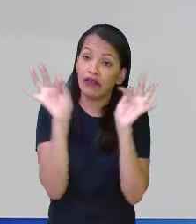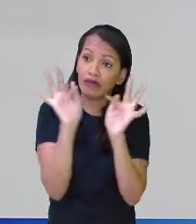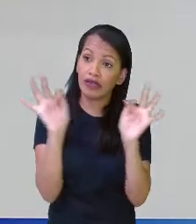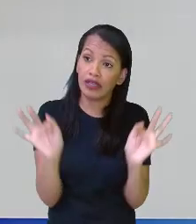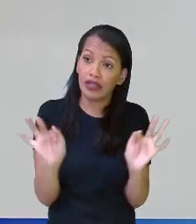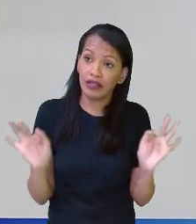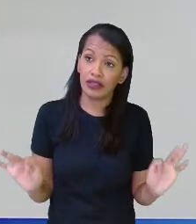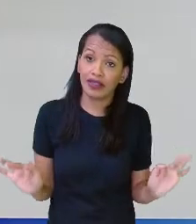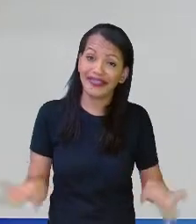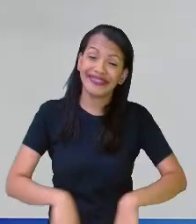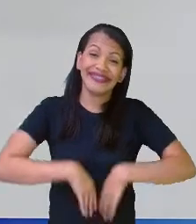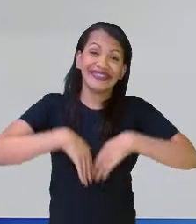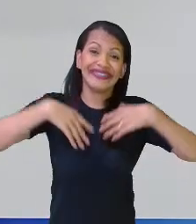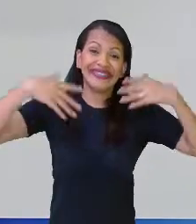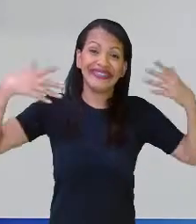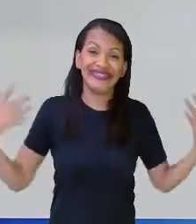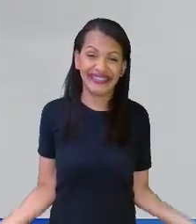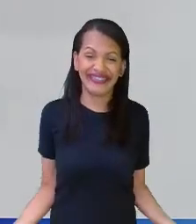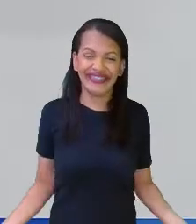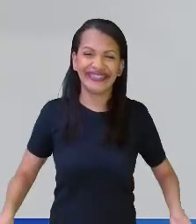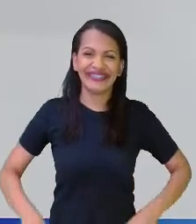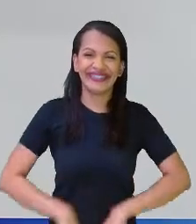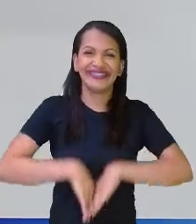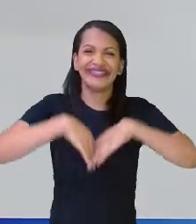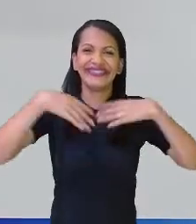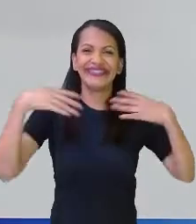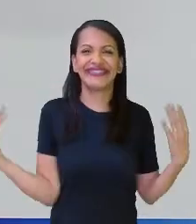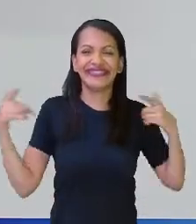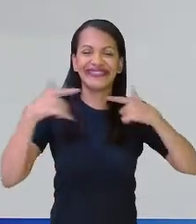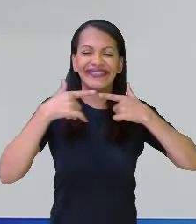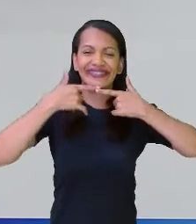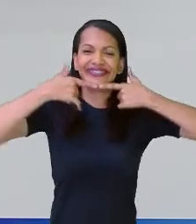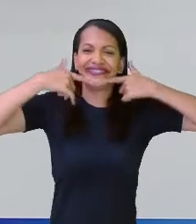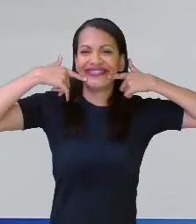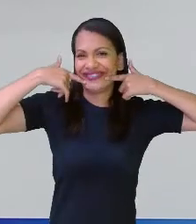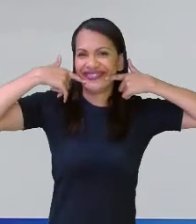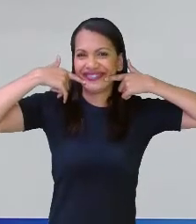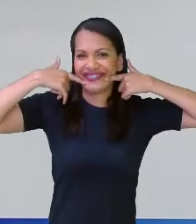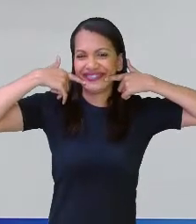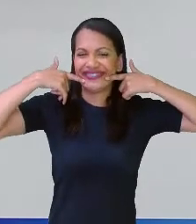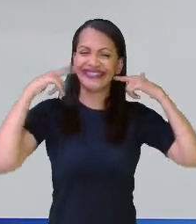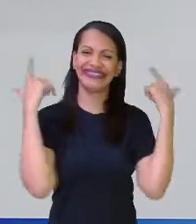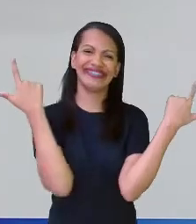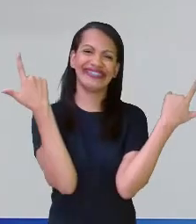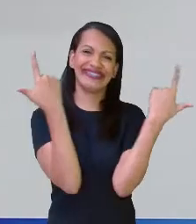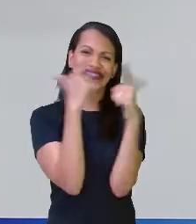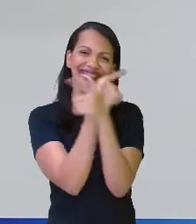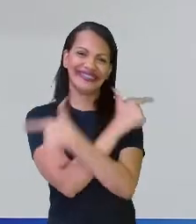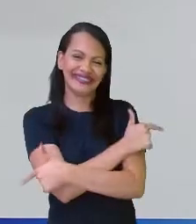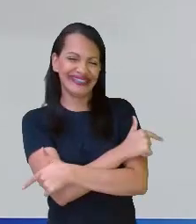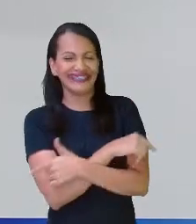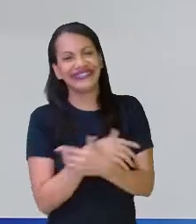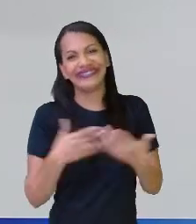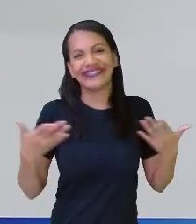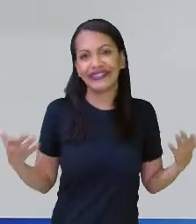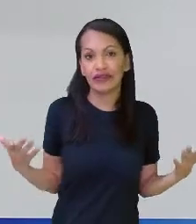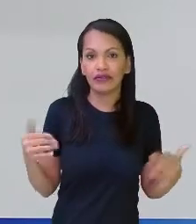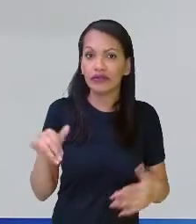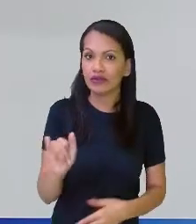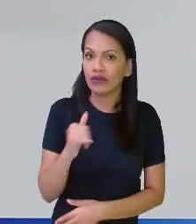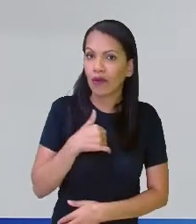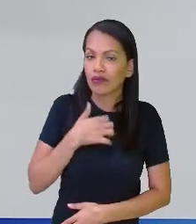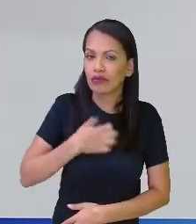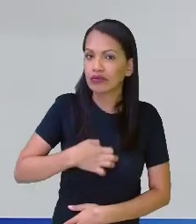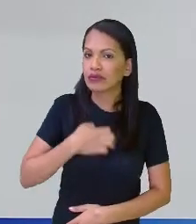só a minha posição. Eu tô feliz, eu abro meus braços, eu gesticulo, eu dou uma risada. Se eu tô com raiva, eu